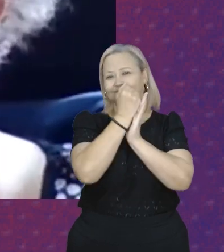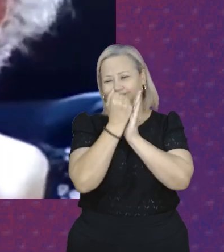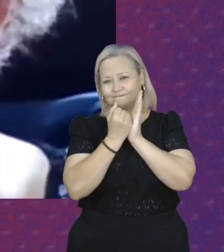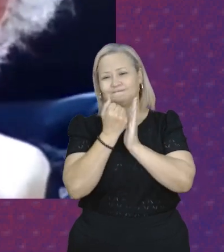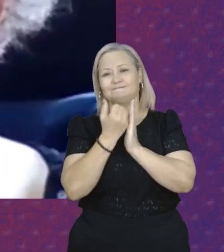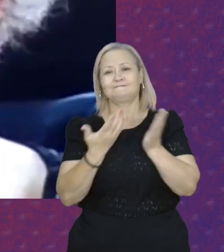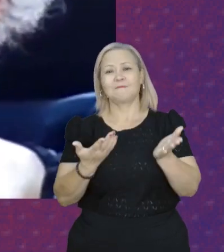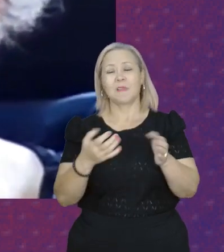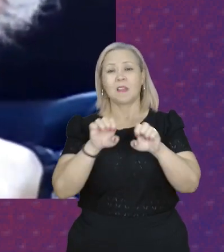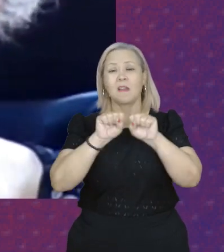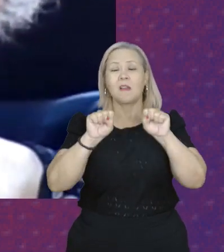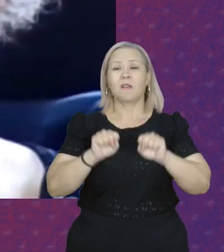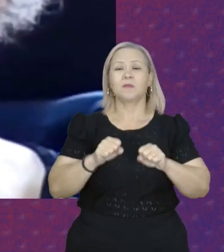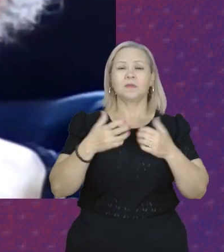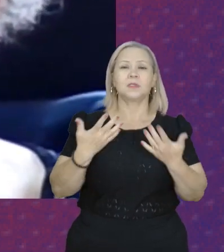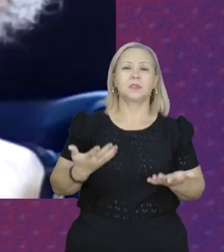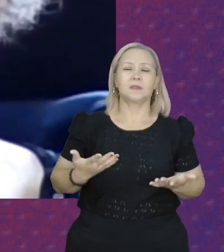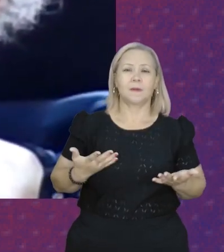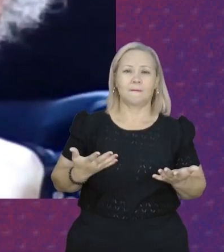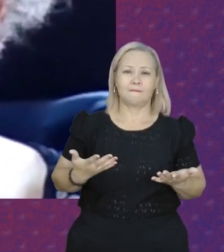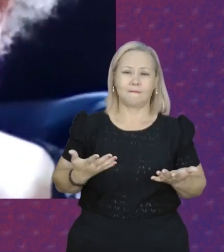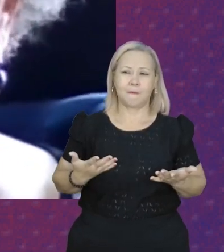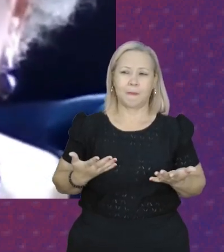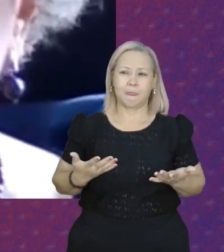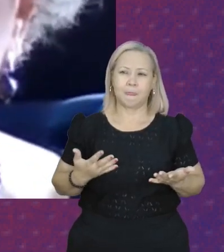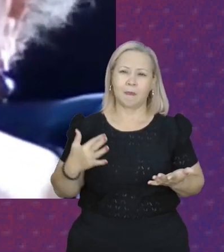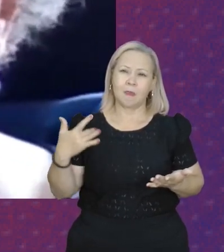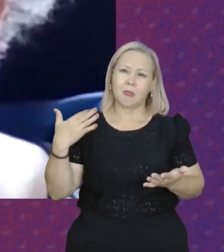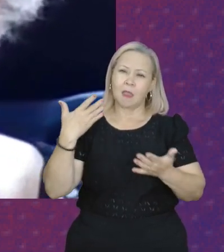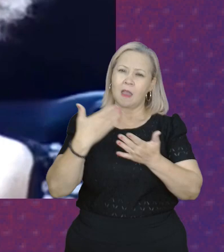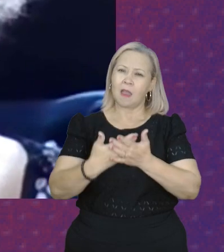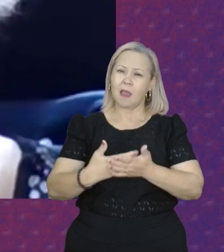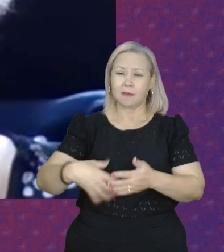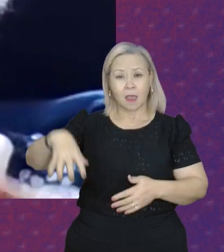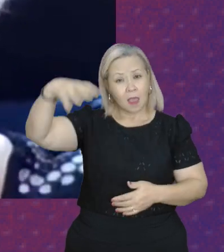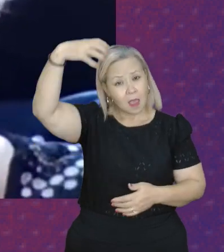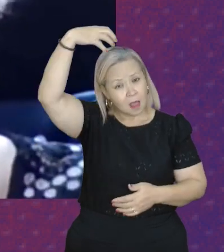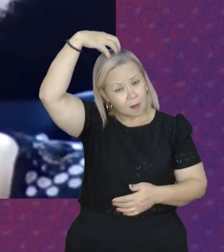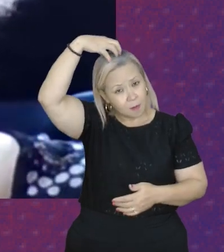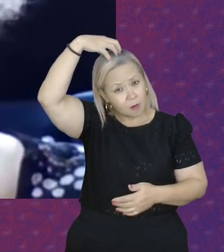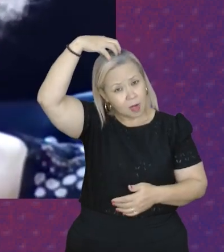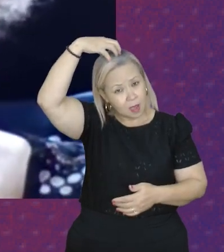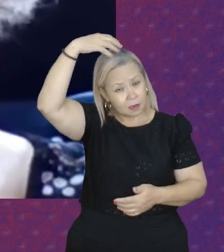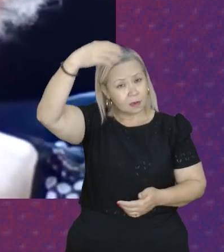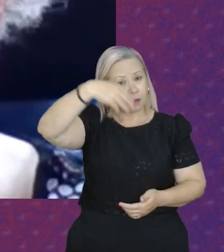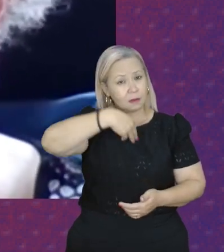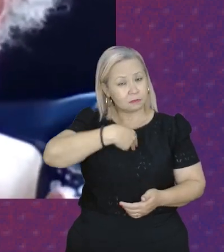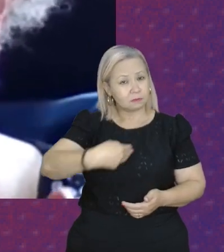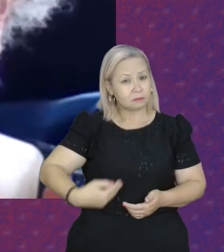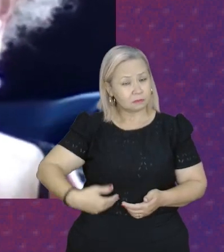dos sistemas, até na monarquia, dos sistemas